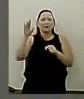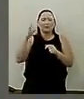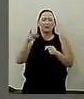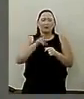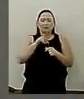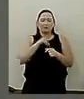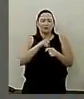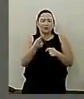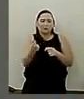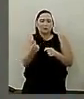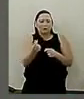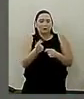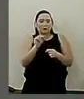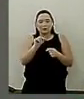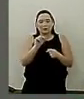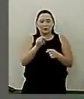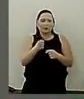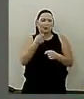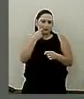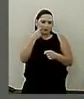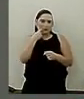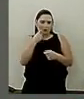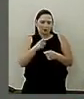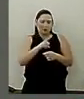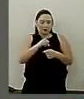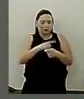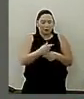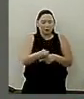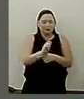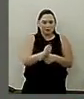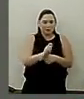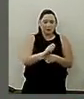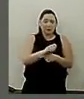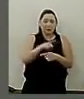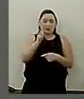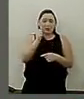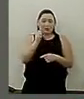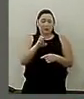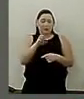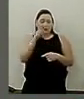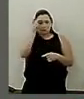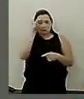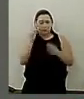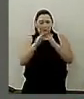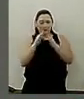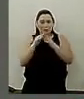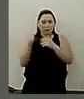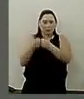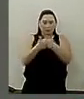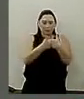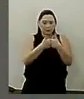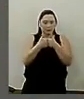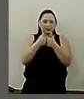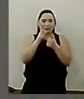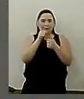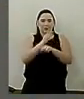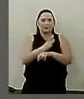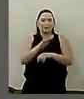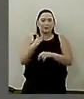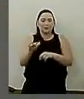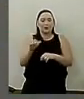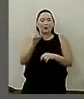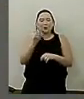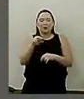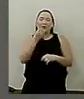era produzida ali. Morar às margens do Mar da Galileia era um privilégio, porque ali na Palestina era